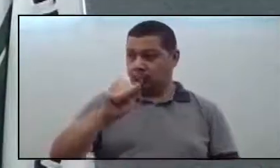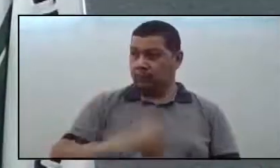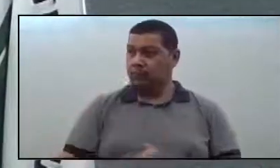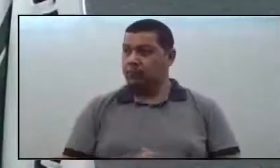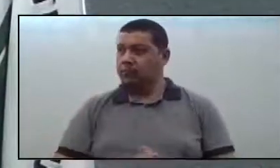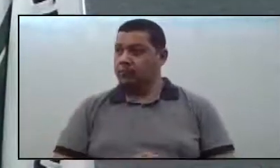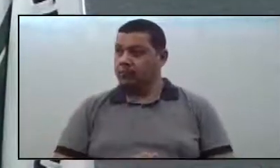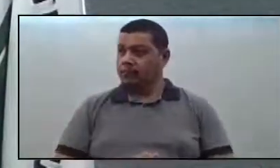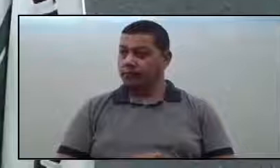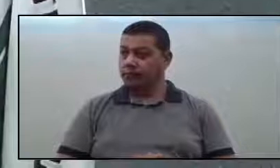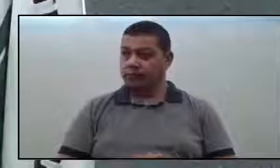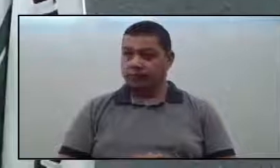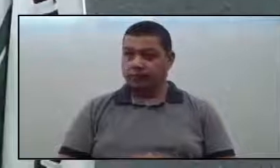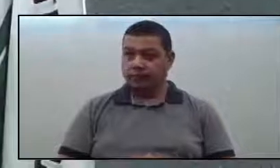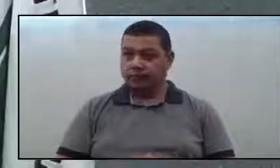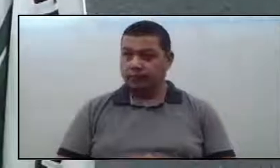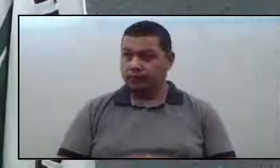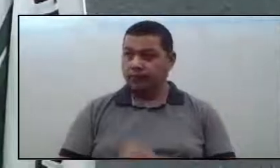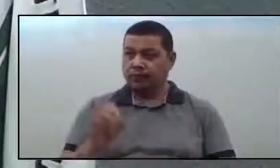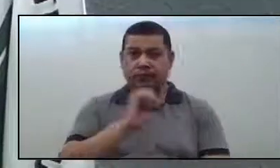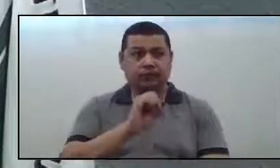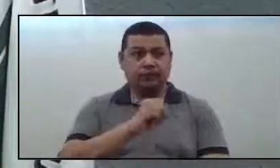caminhão, que é da obra,